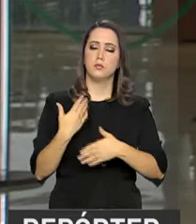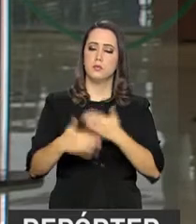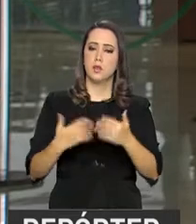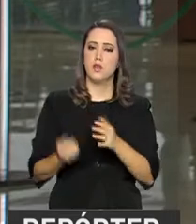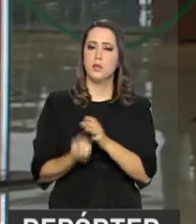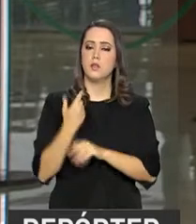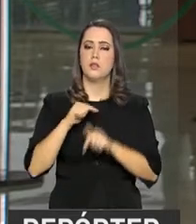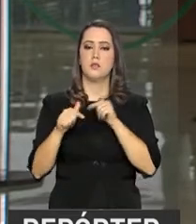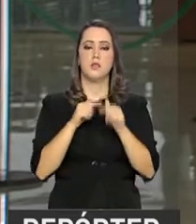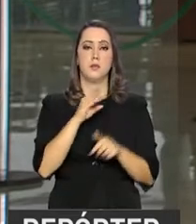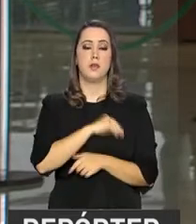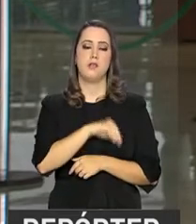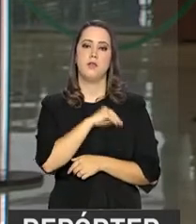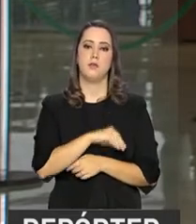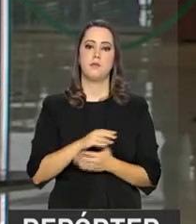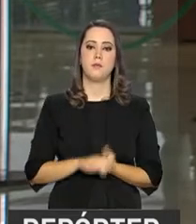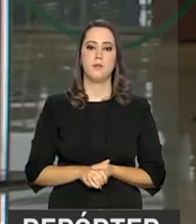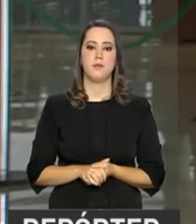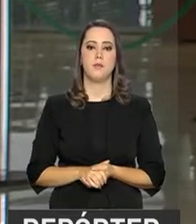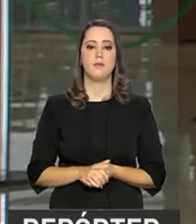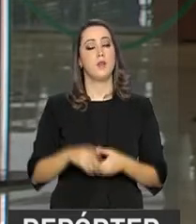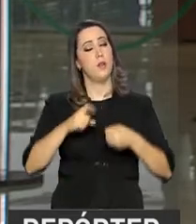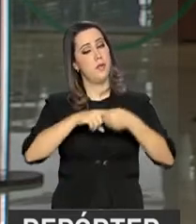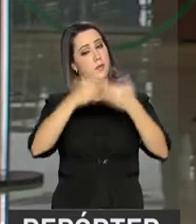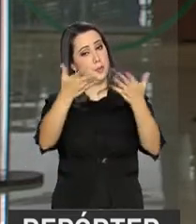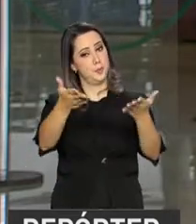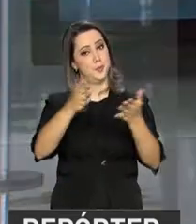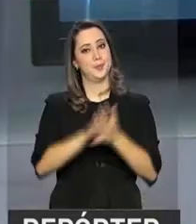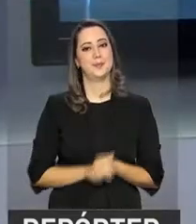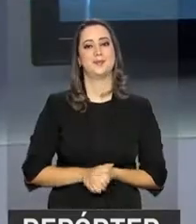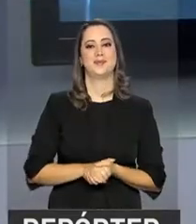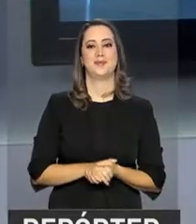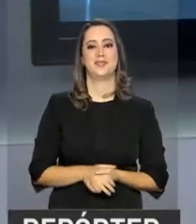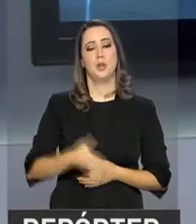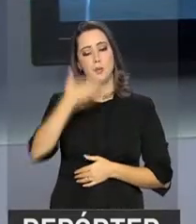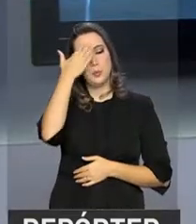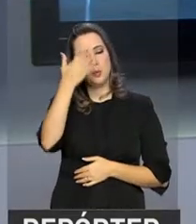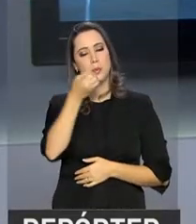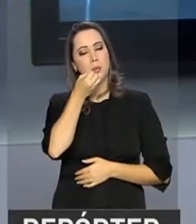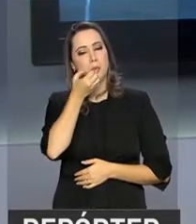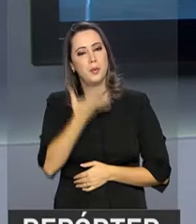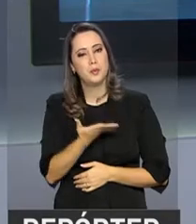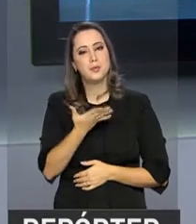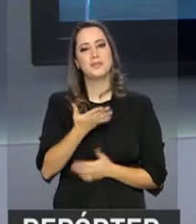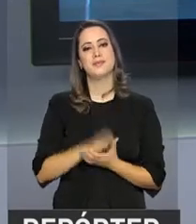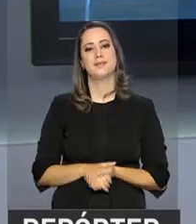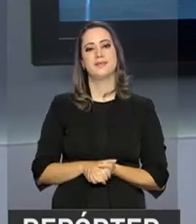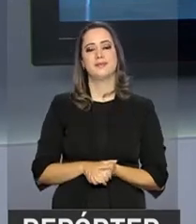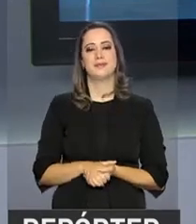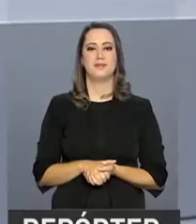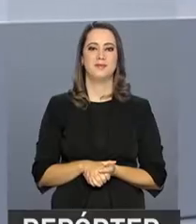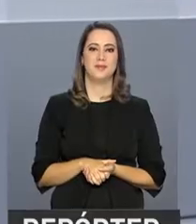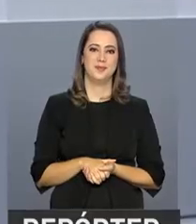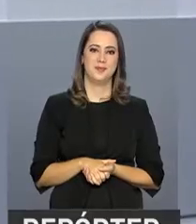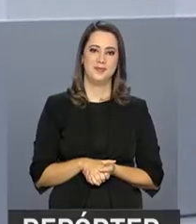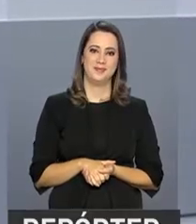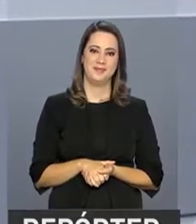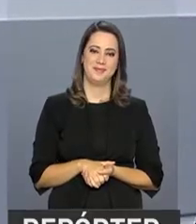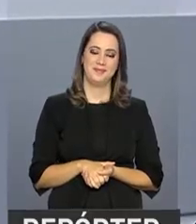emprego e renda eu voto com você no estúdio roberto muito bom para obrigado por essas informações